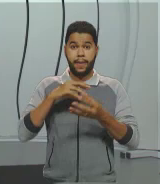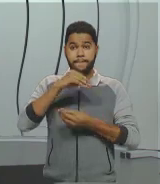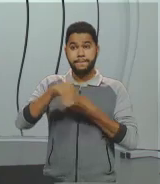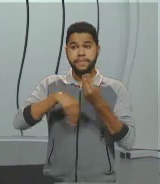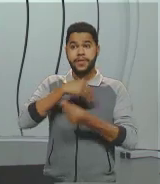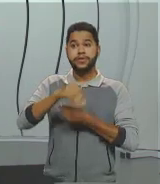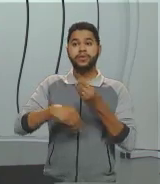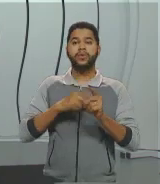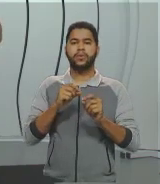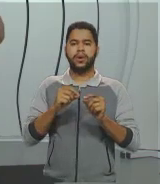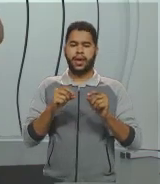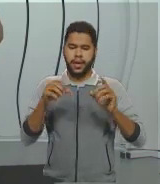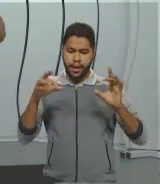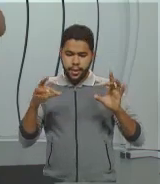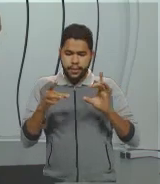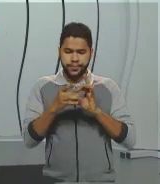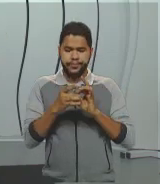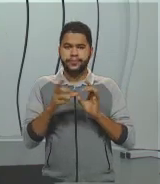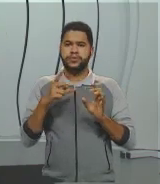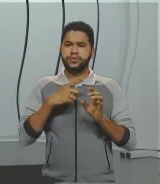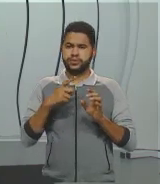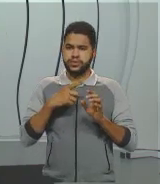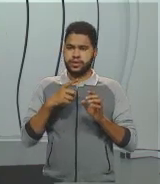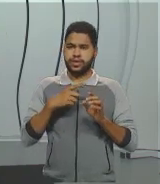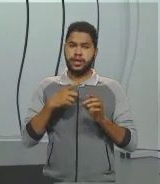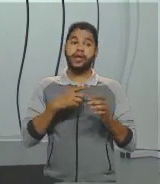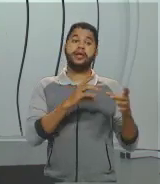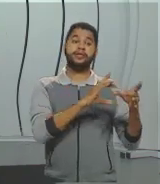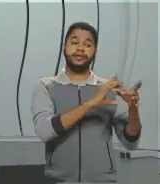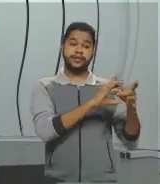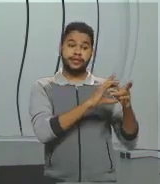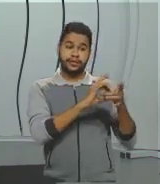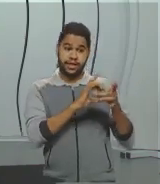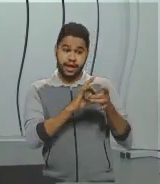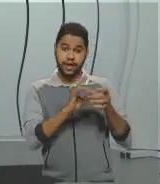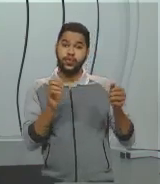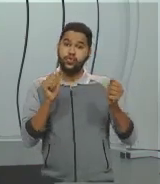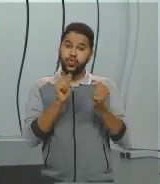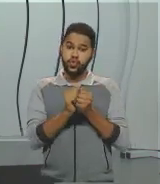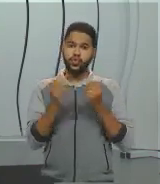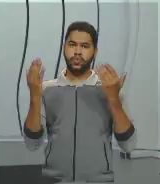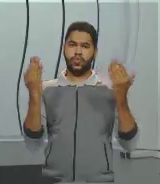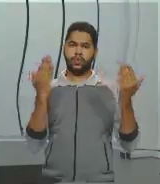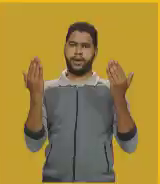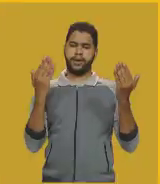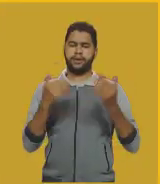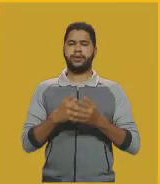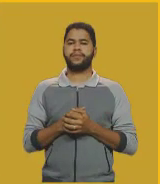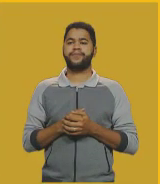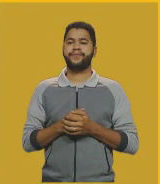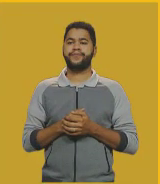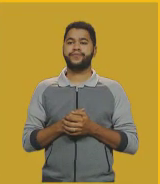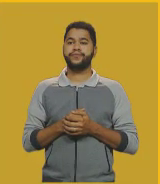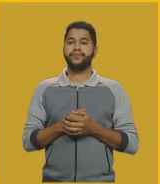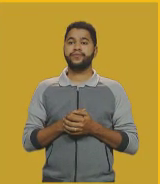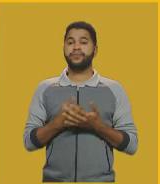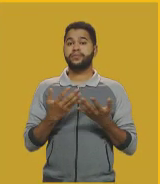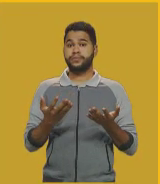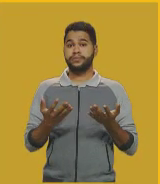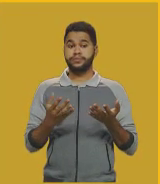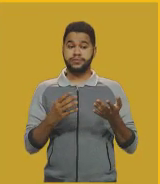uma ligação que envolve a associação em série e também em paralelo. E nesse caso aí,